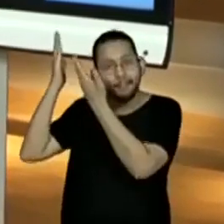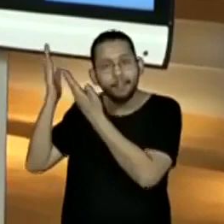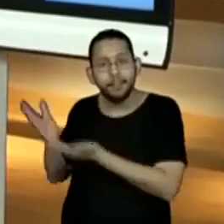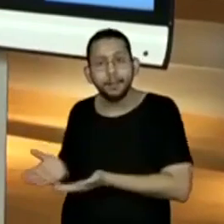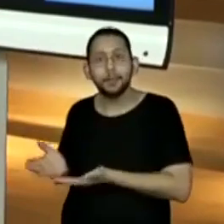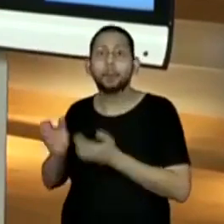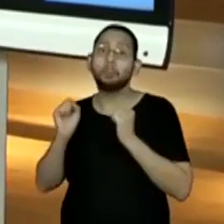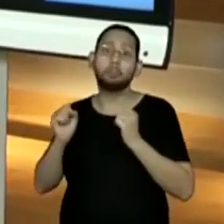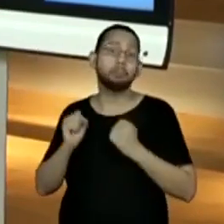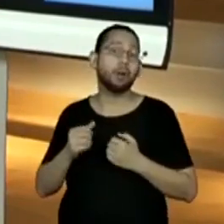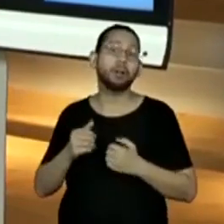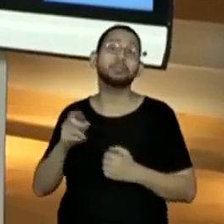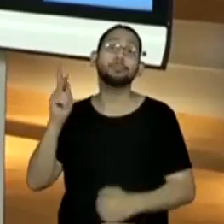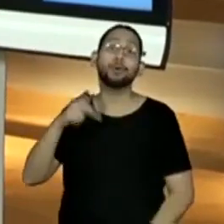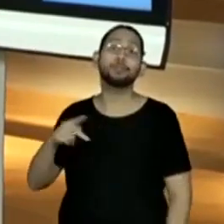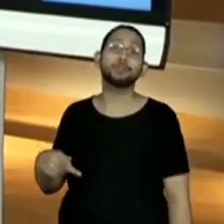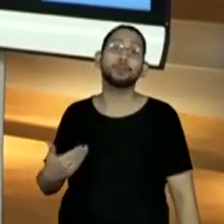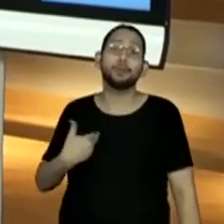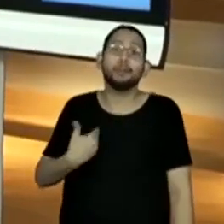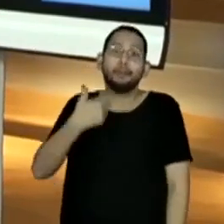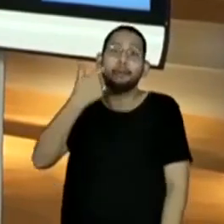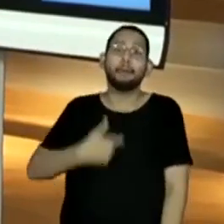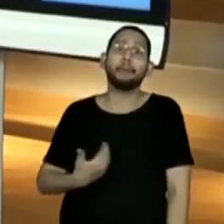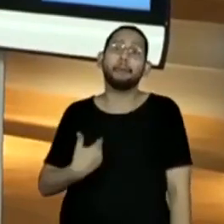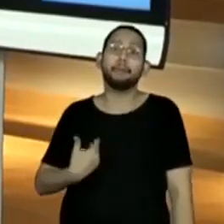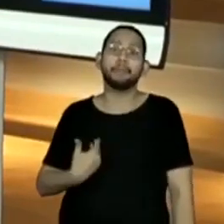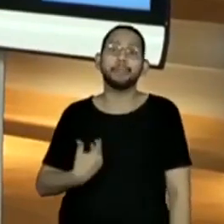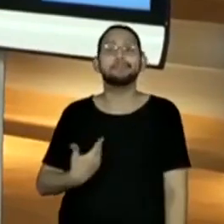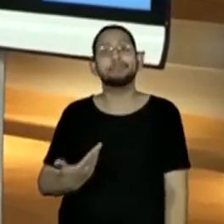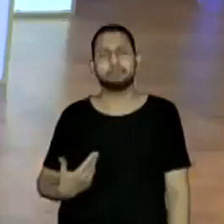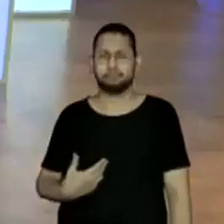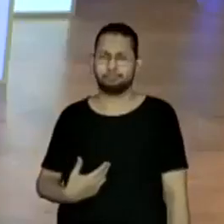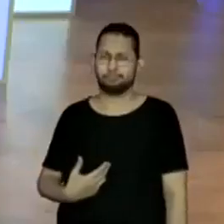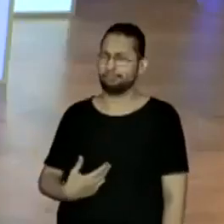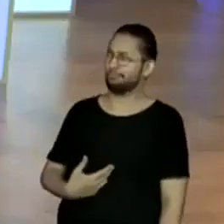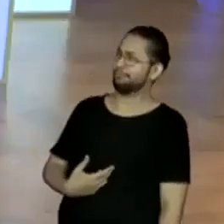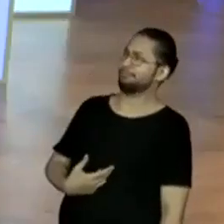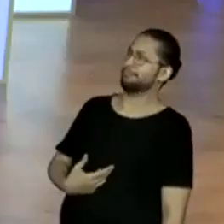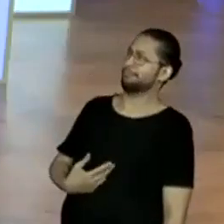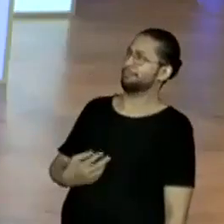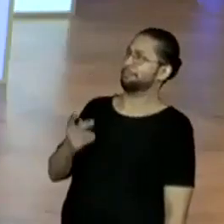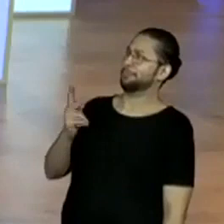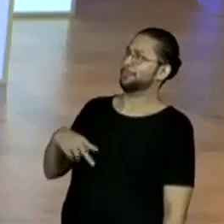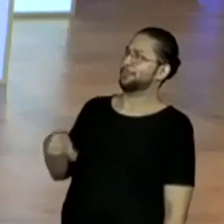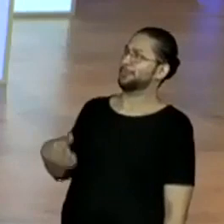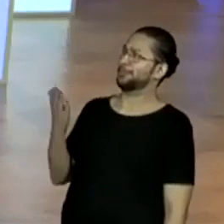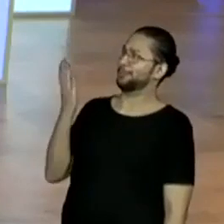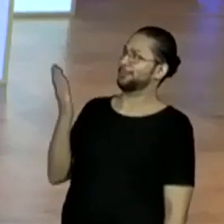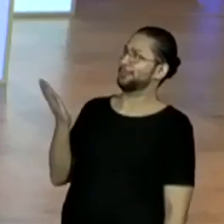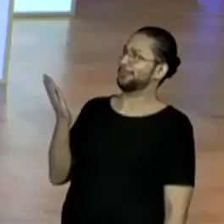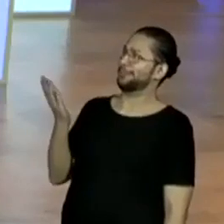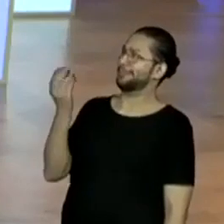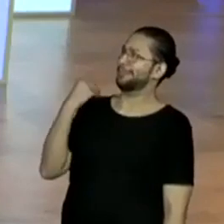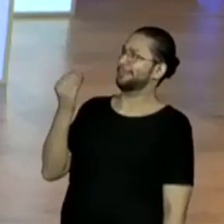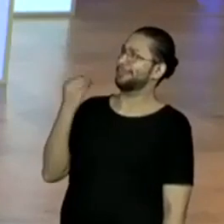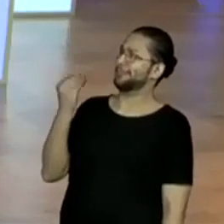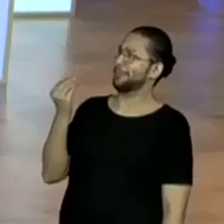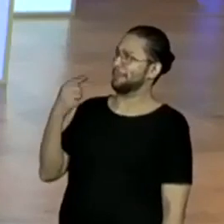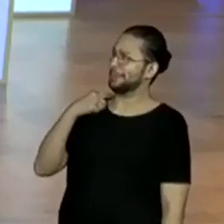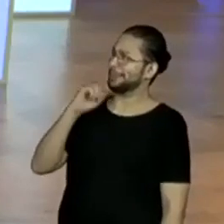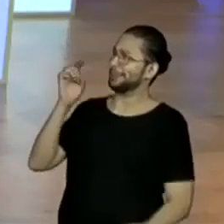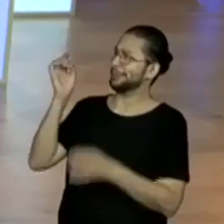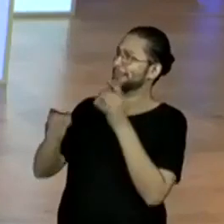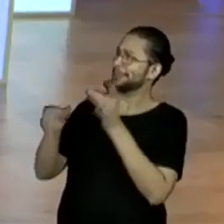este aqui pode ser o professor Baglini. Você deve estar olhando agora e pensando, o professor Baglini, ele